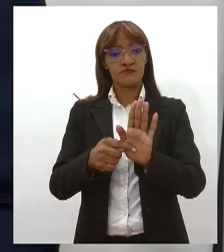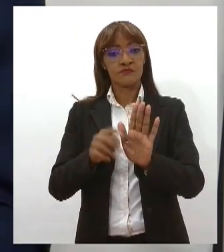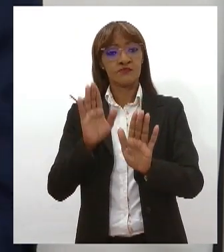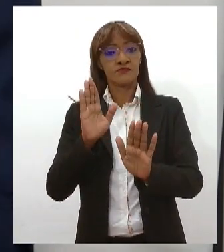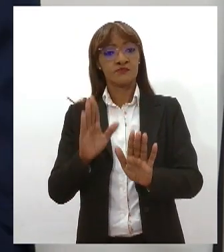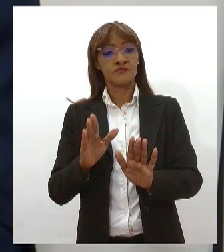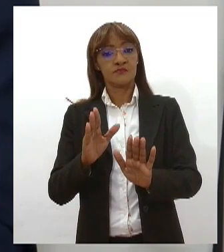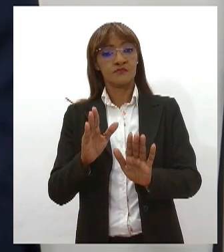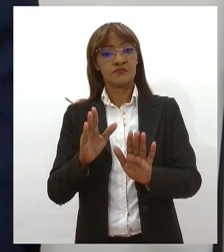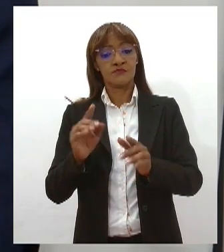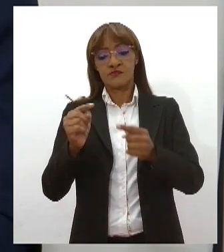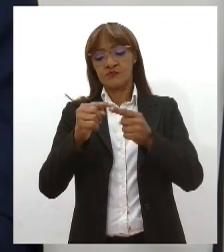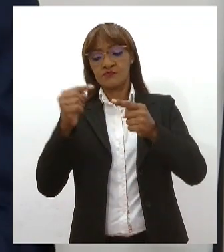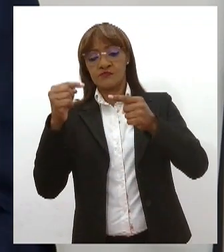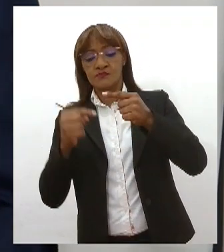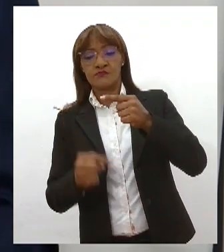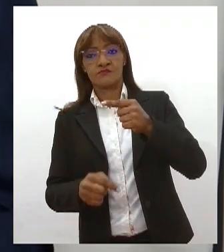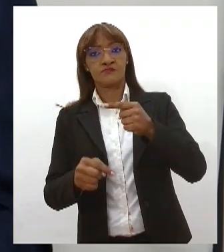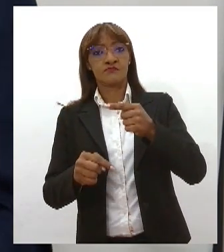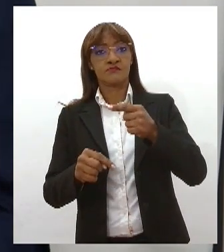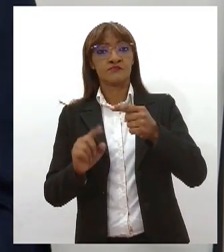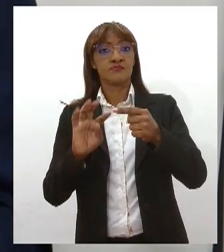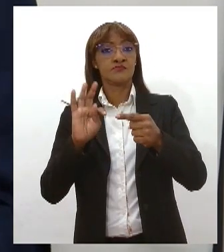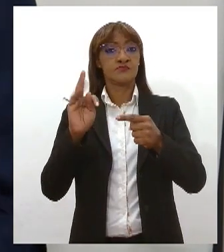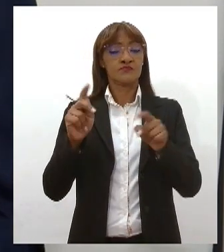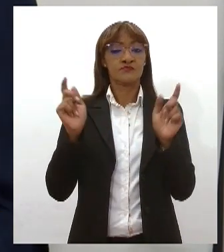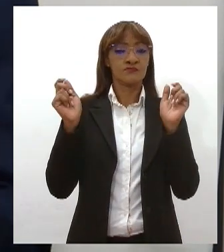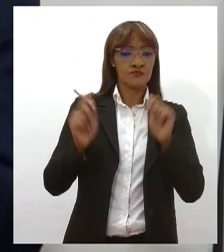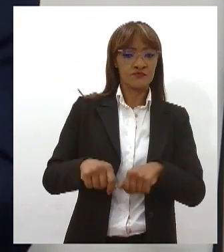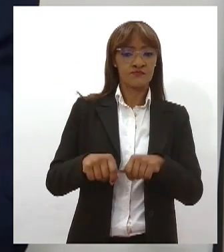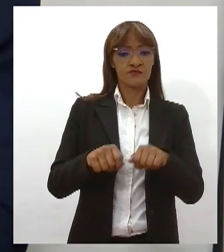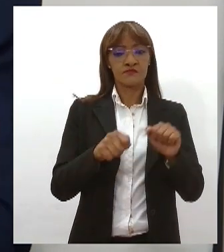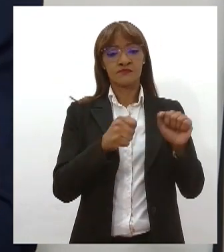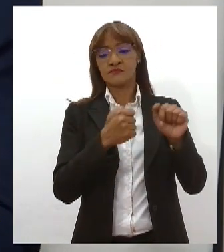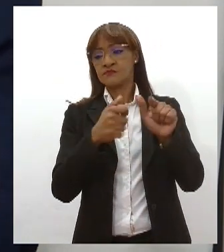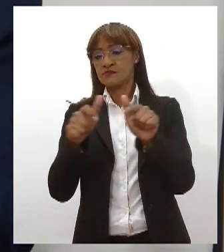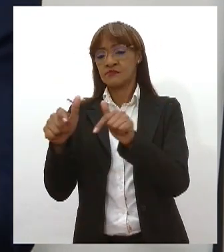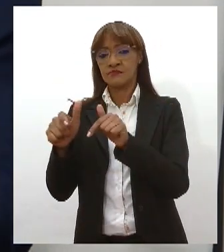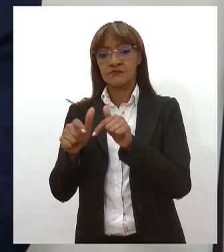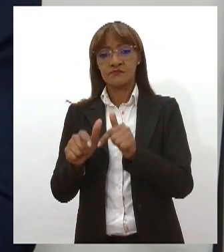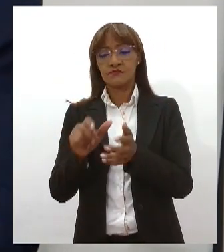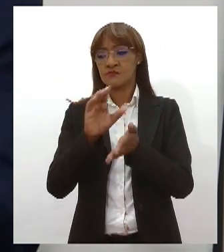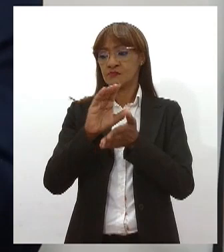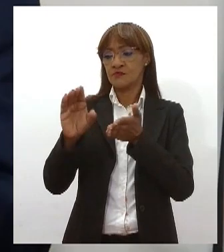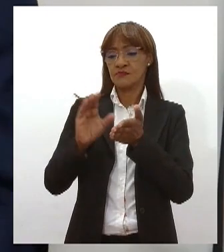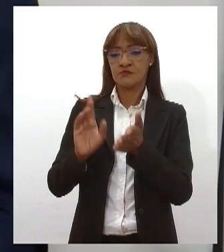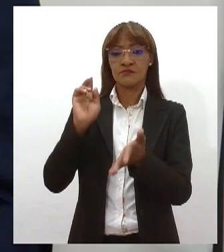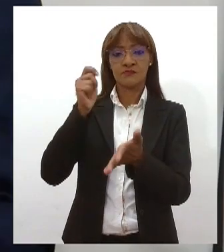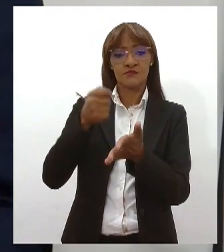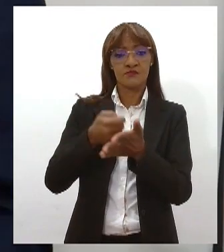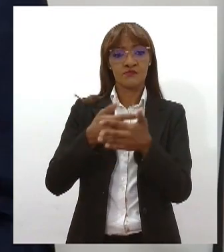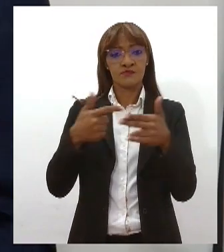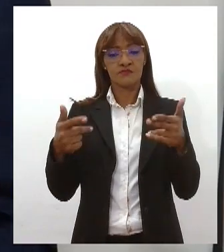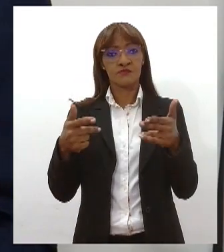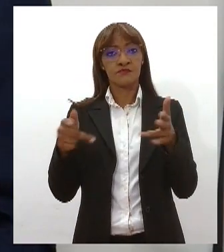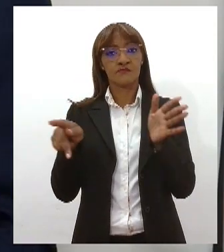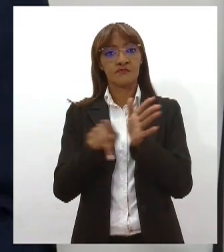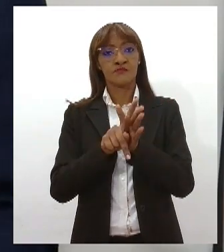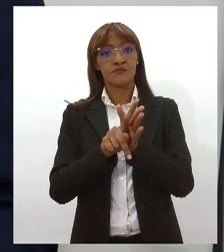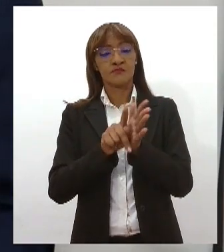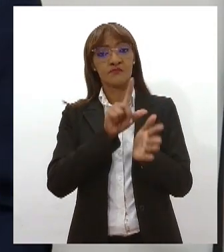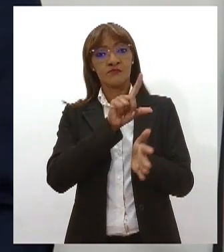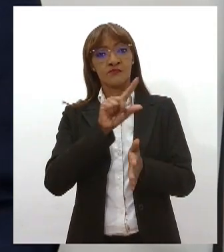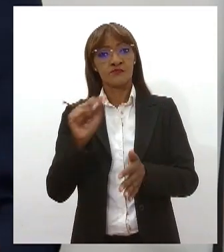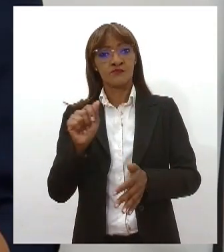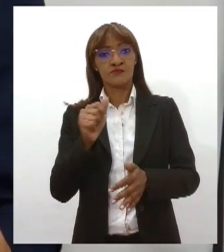minha capacidade de gerir e da minha capacidade de financiar com o dinheiro público cada uma daquelas ações.